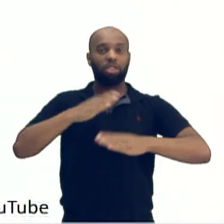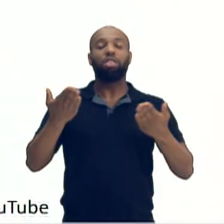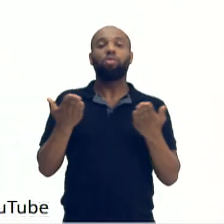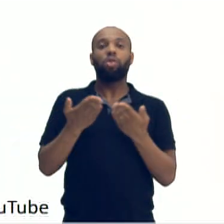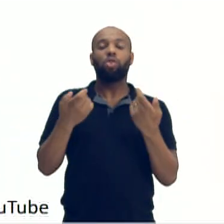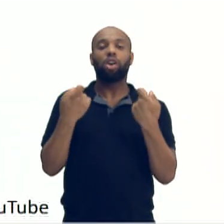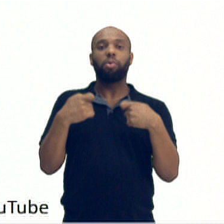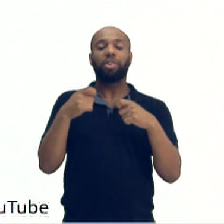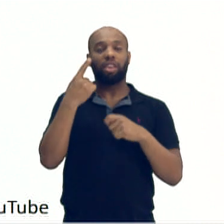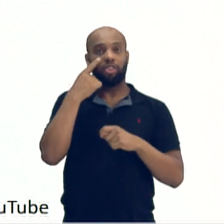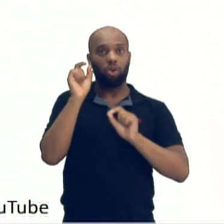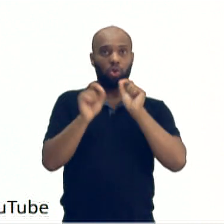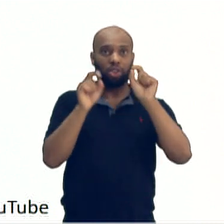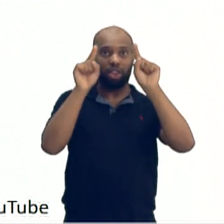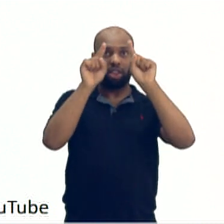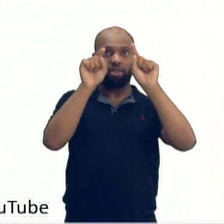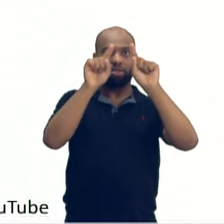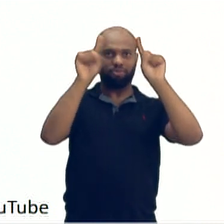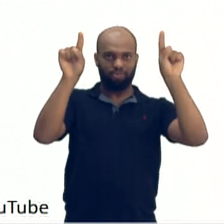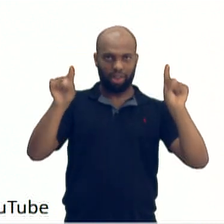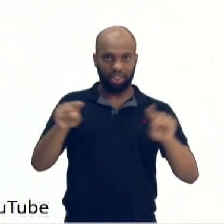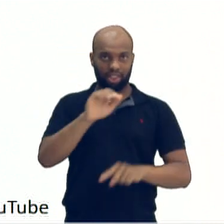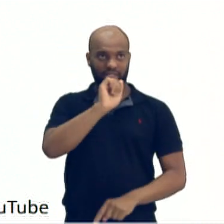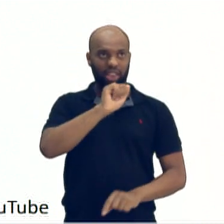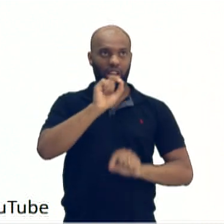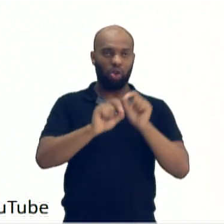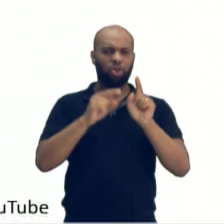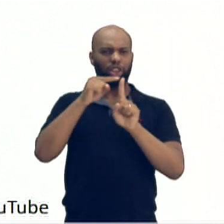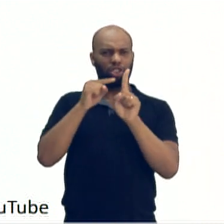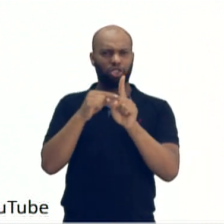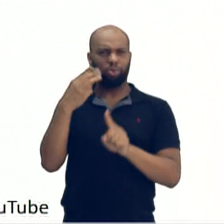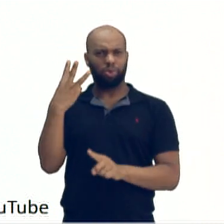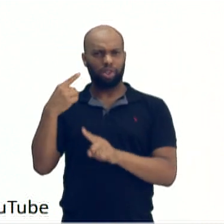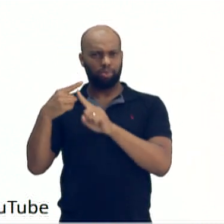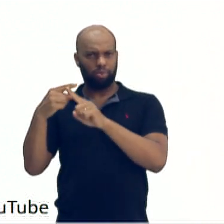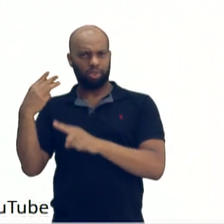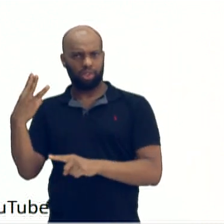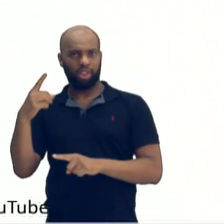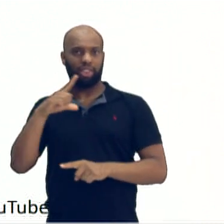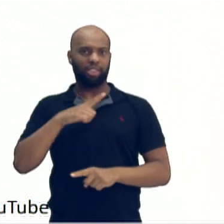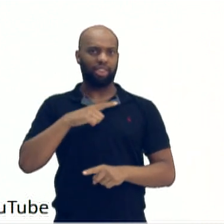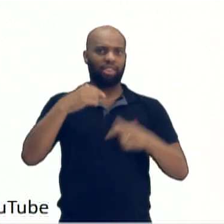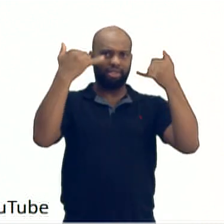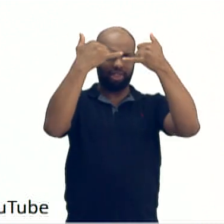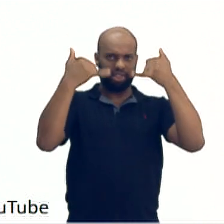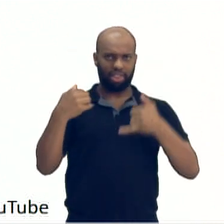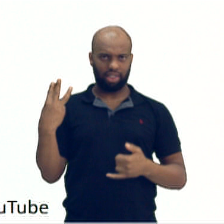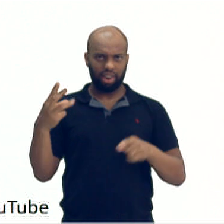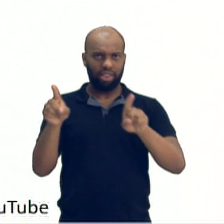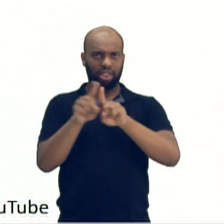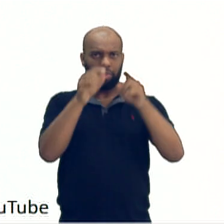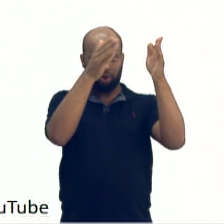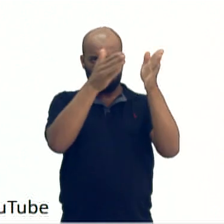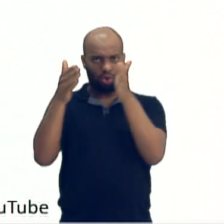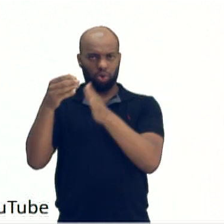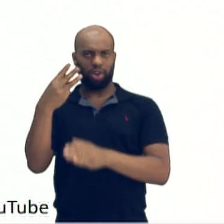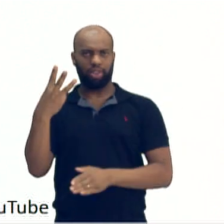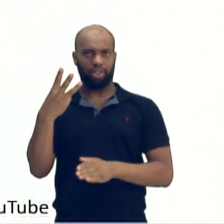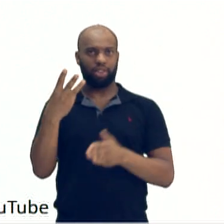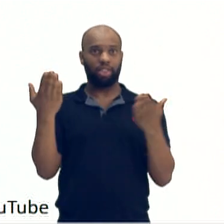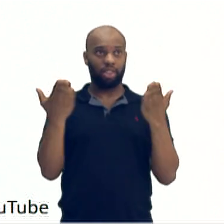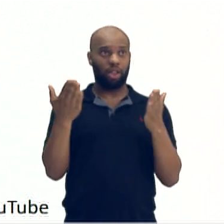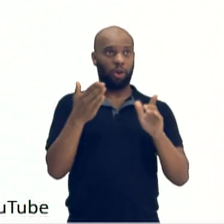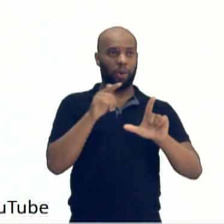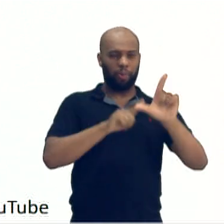tem que a matriz A é uma matriz 3 por 3. 3 linhas e 3 colunas. Na letra B, a nossa